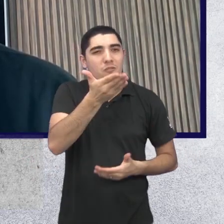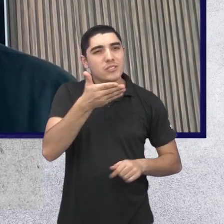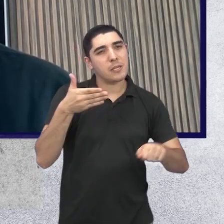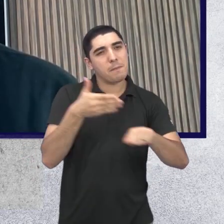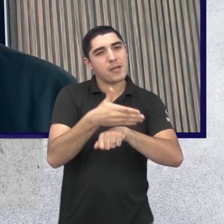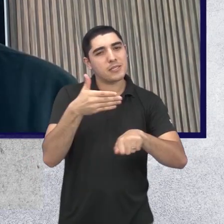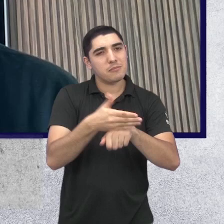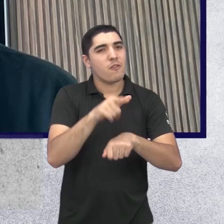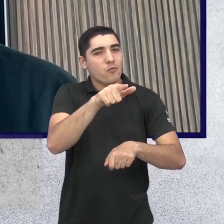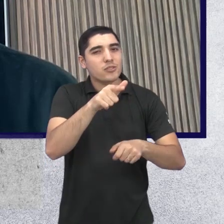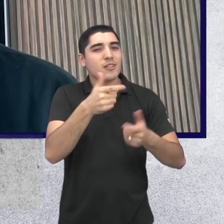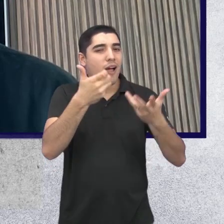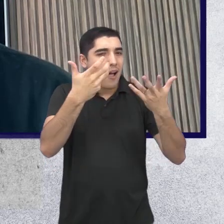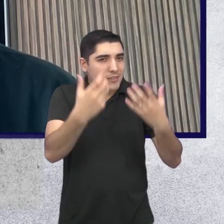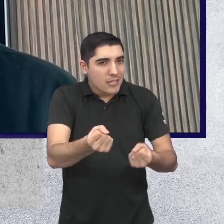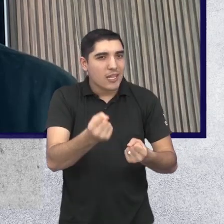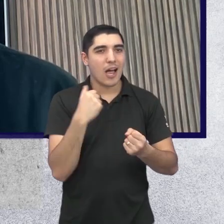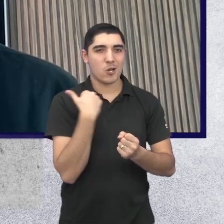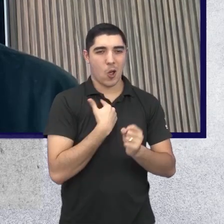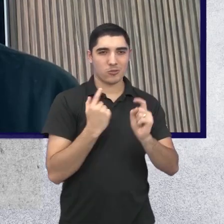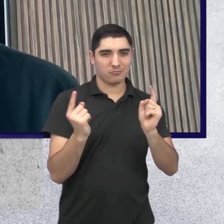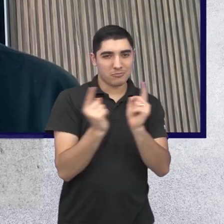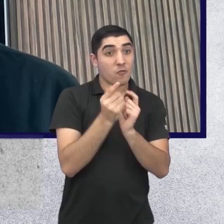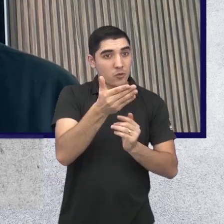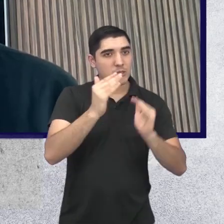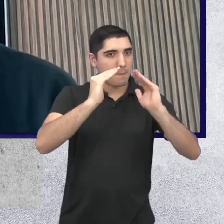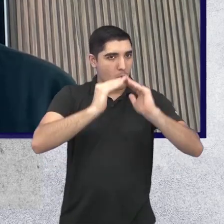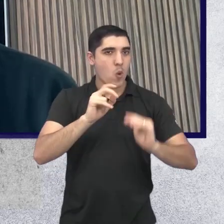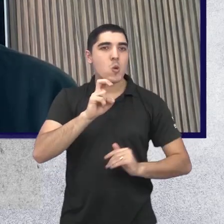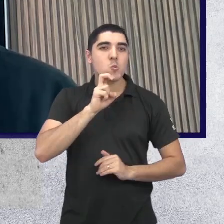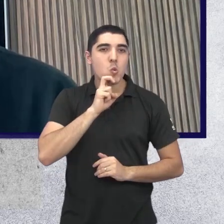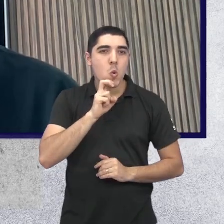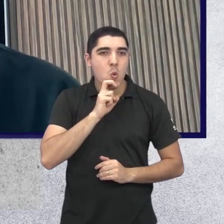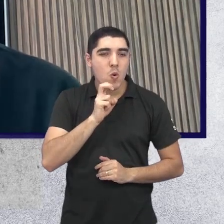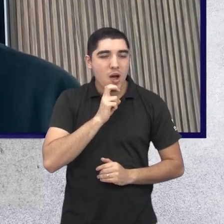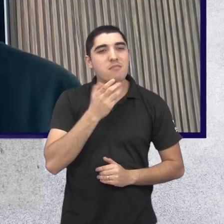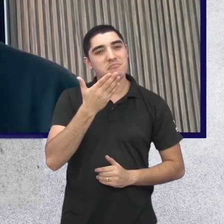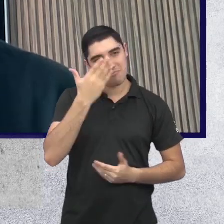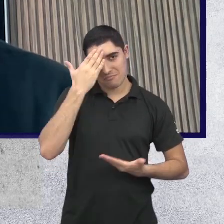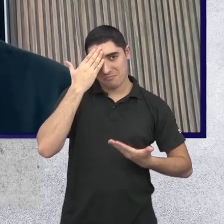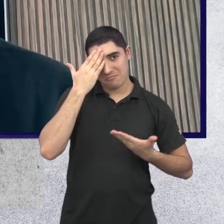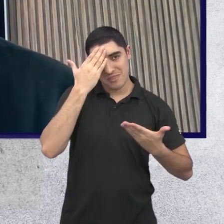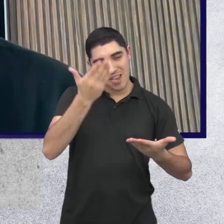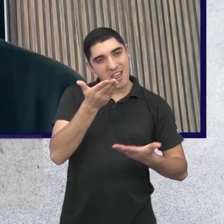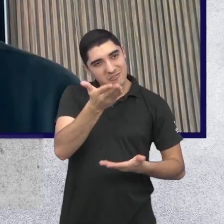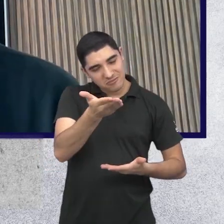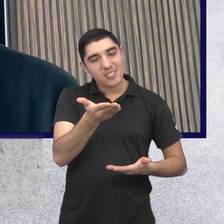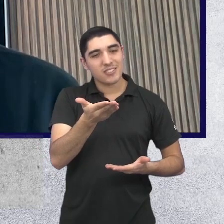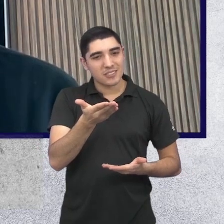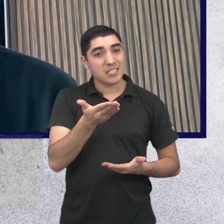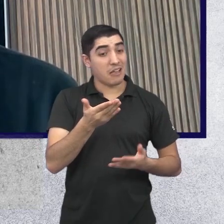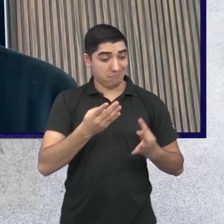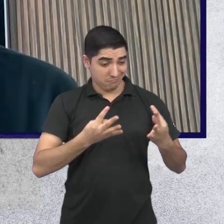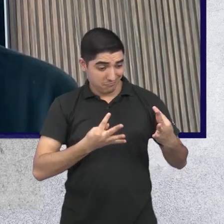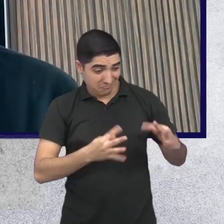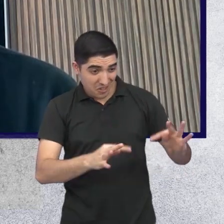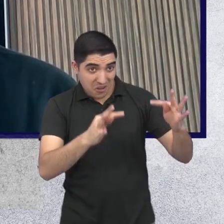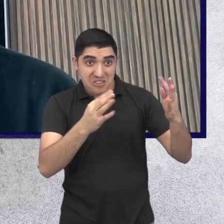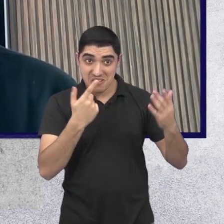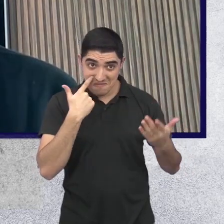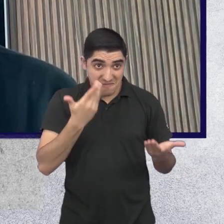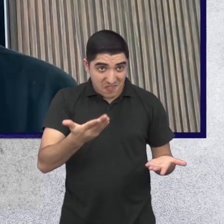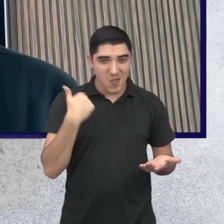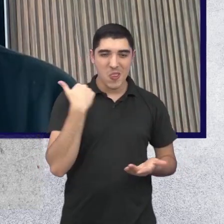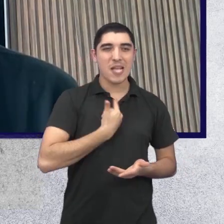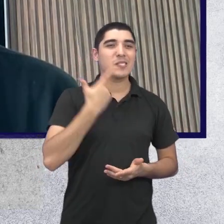por nos atender pela internet, né? Você é de Sorocaba, nos atender aqui, viu? Muito obrigada mesmo, a tecnologia, né? Aí, ó, ajudando